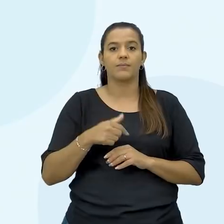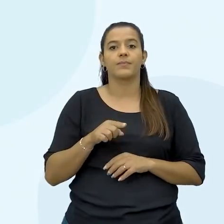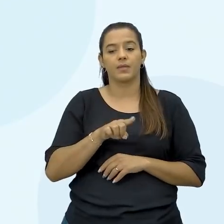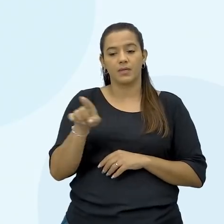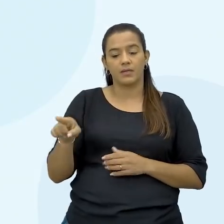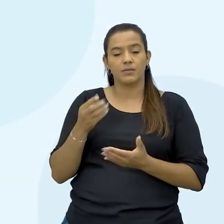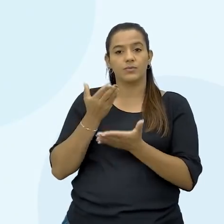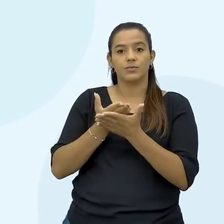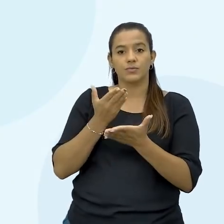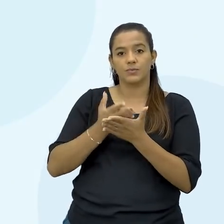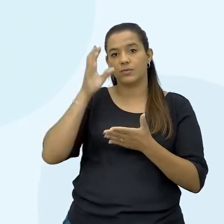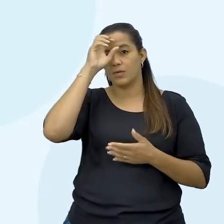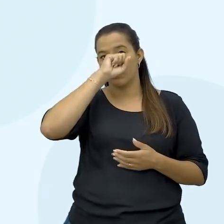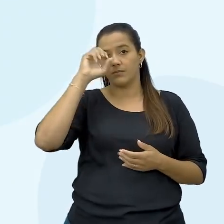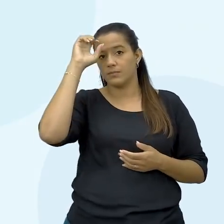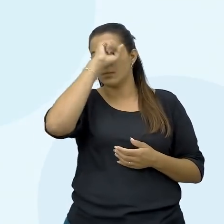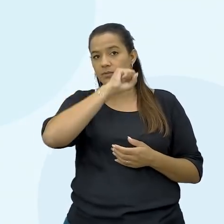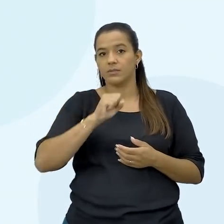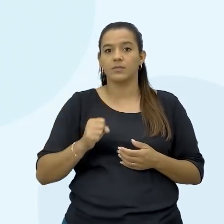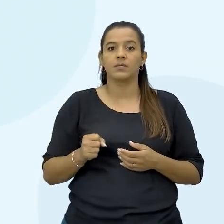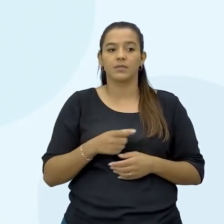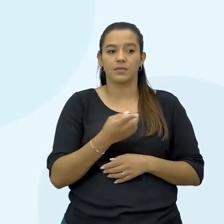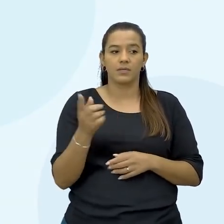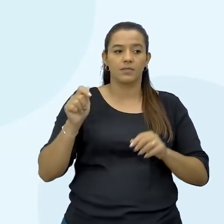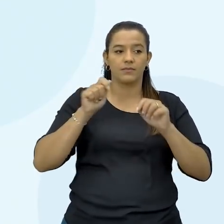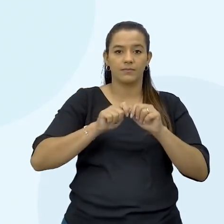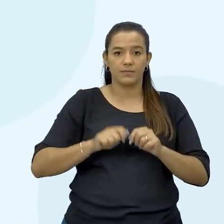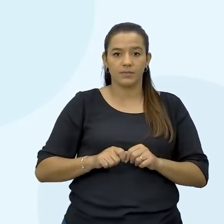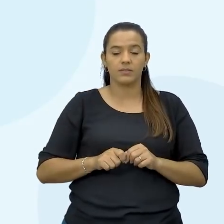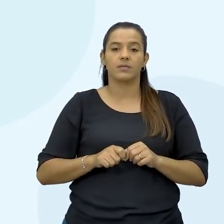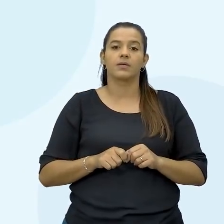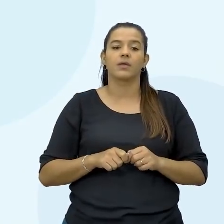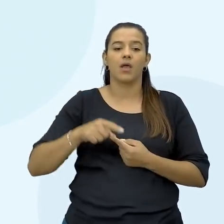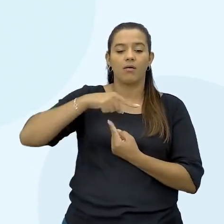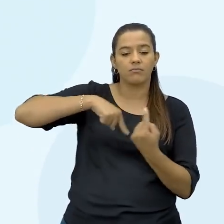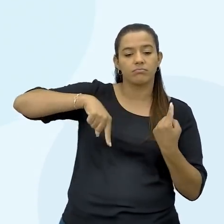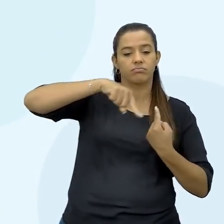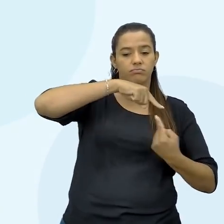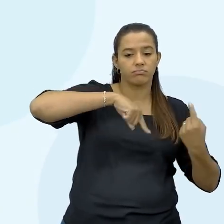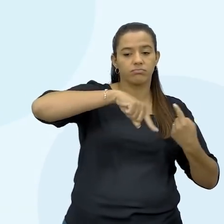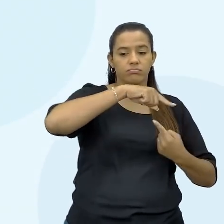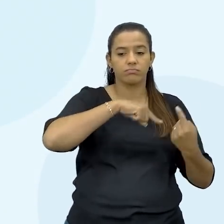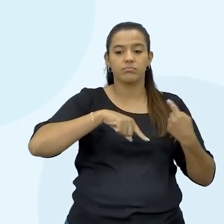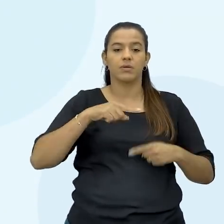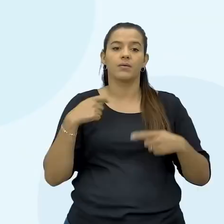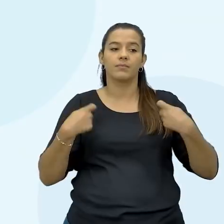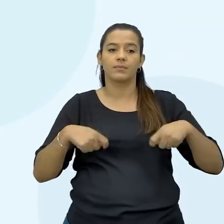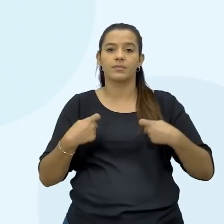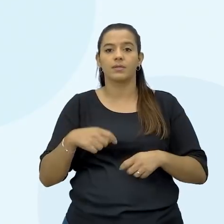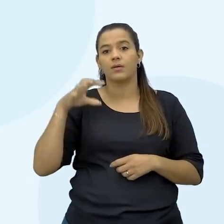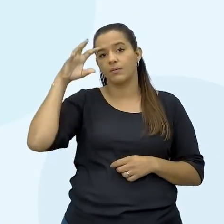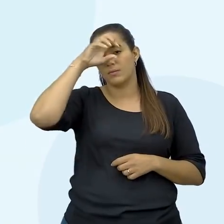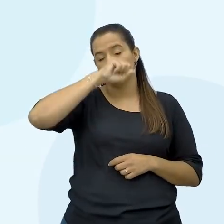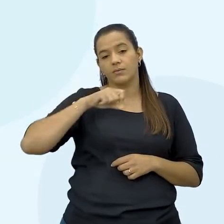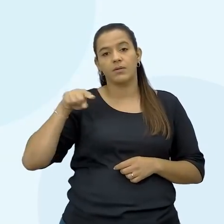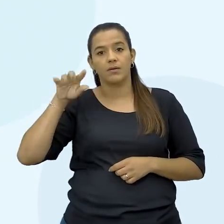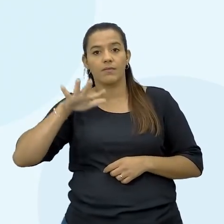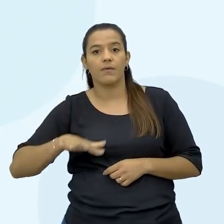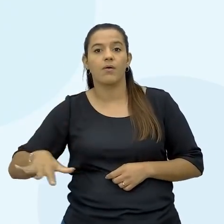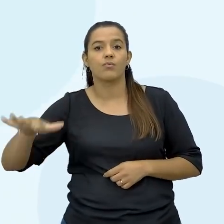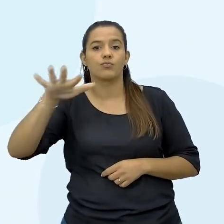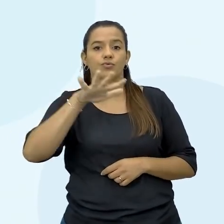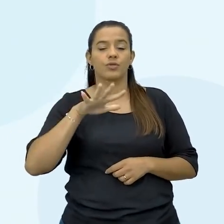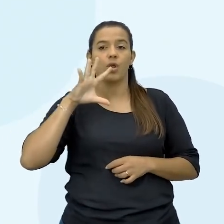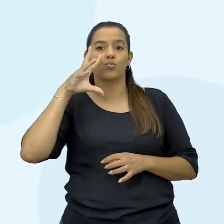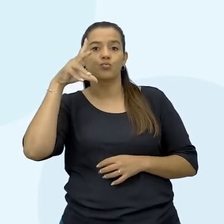estudantes aprenderem esse conteúdo sob a forma de espiral. Então, eles têm lá na formação geral básica uma visão geral